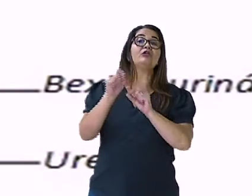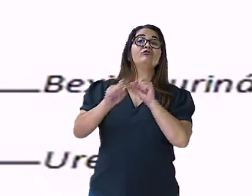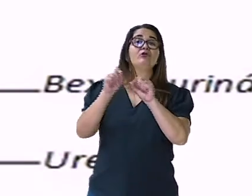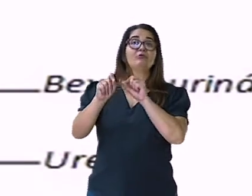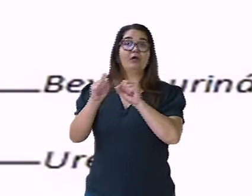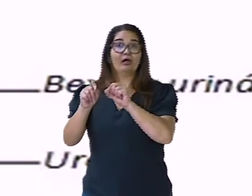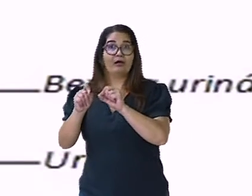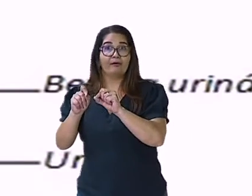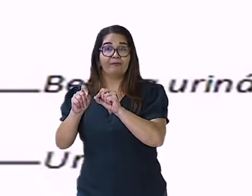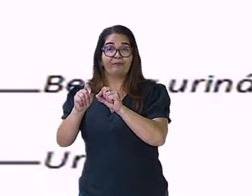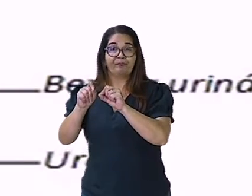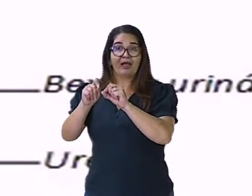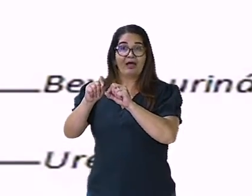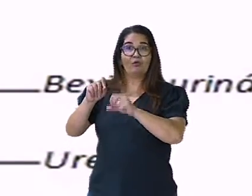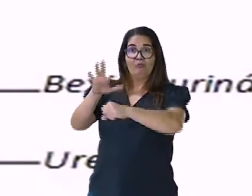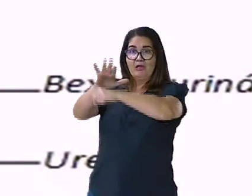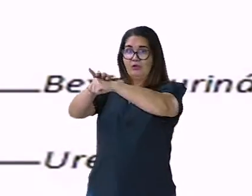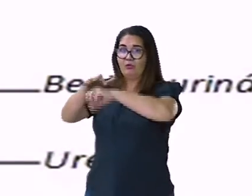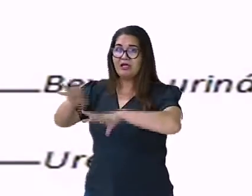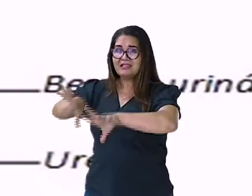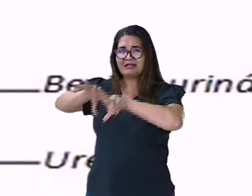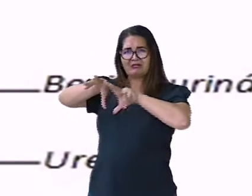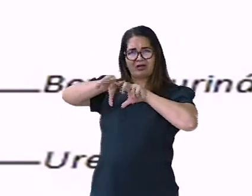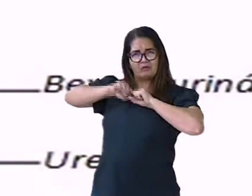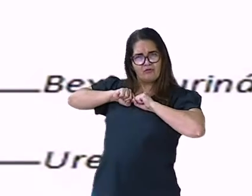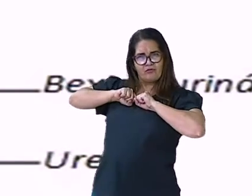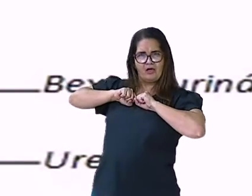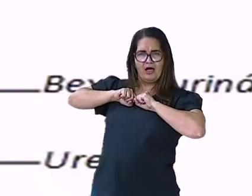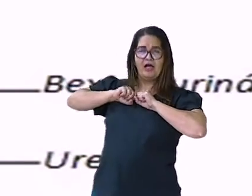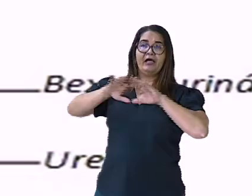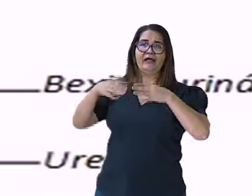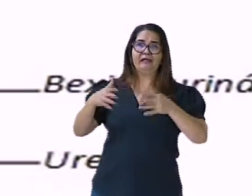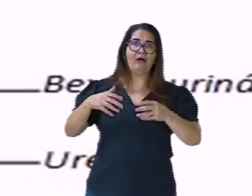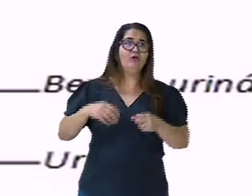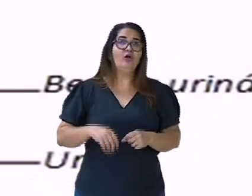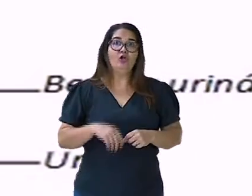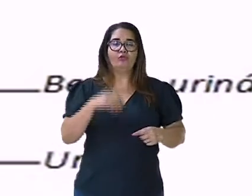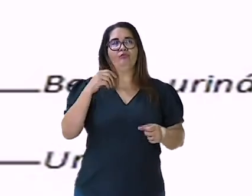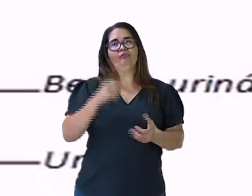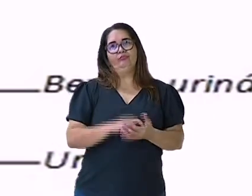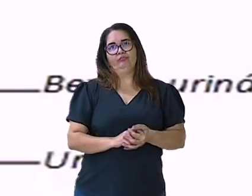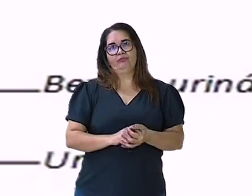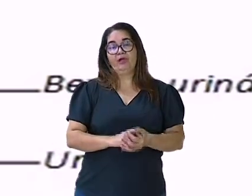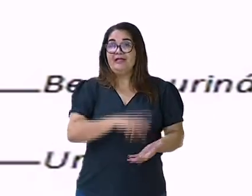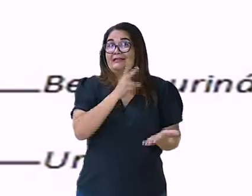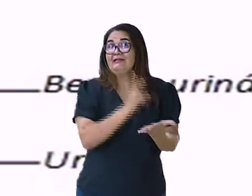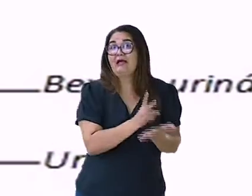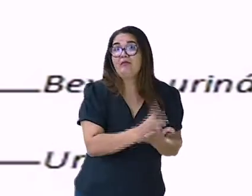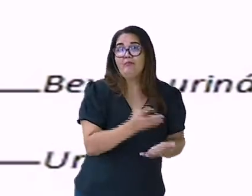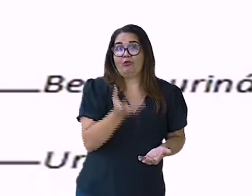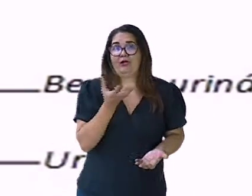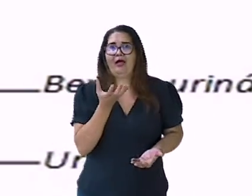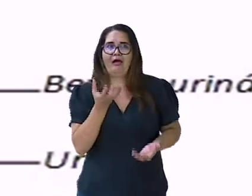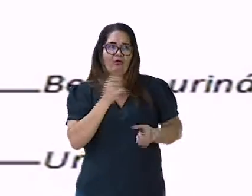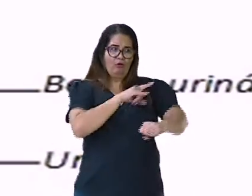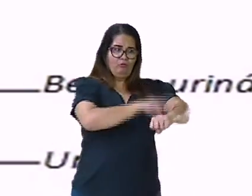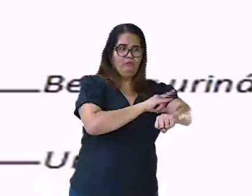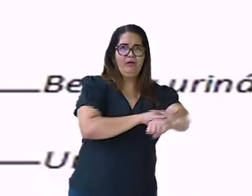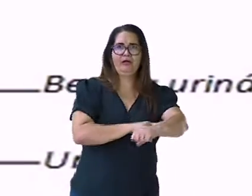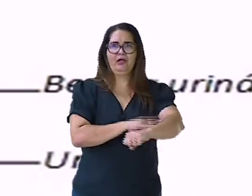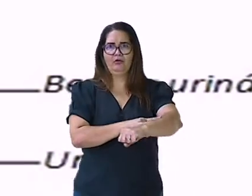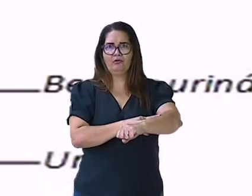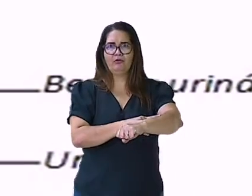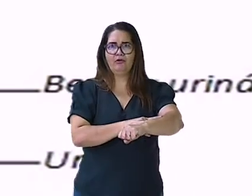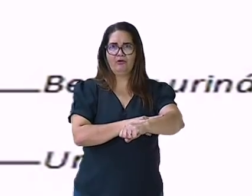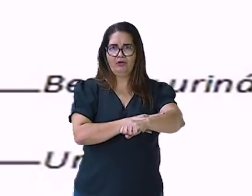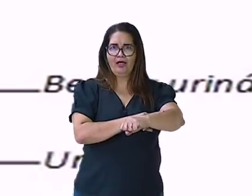exatamente esse processo. A pessoa sente mais vontade de ir ao banheiro. Porém, todas as vezes